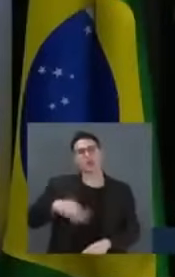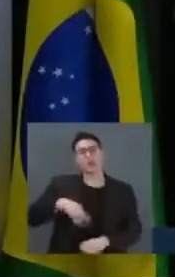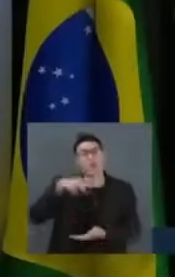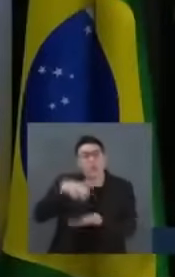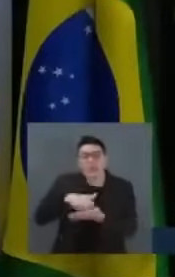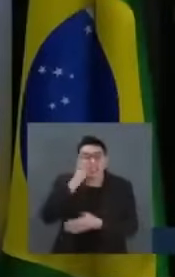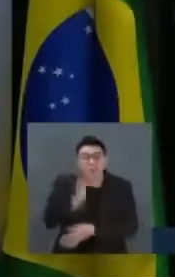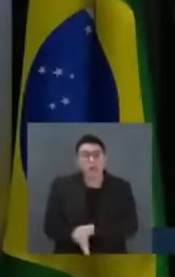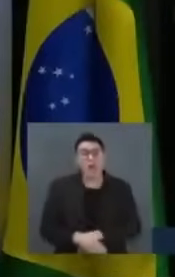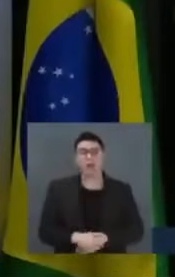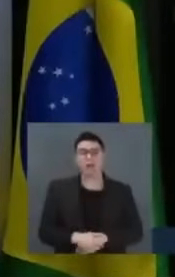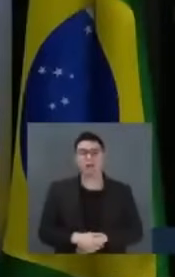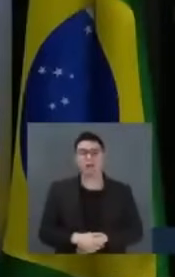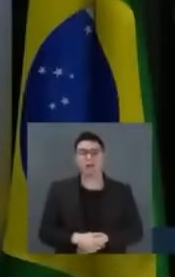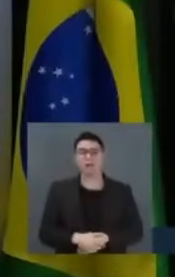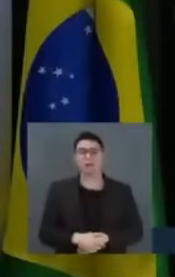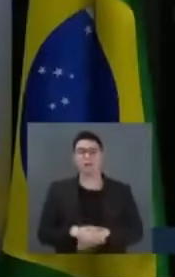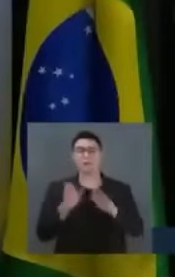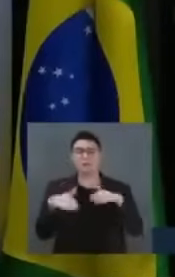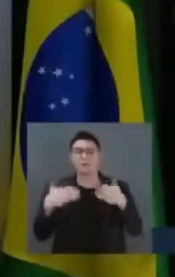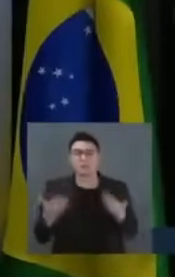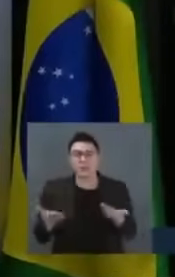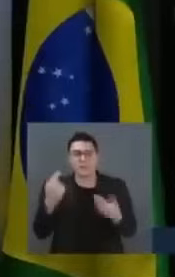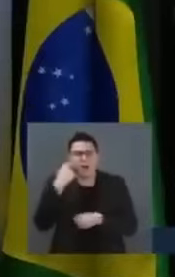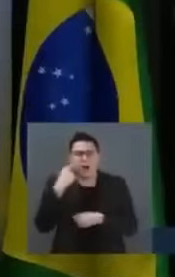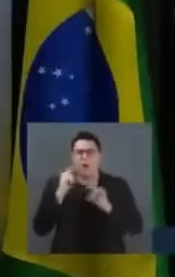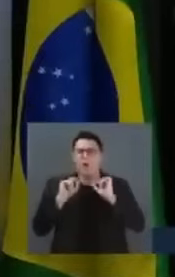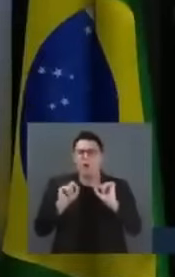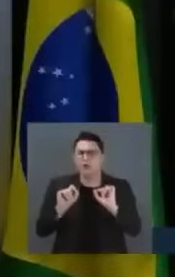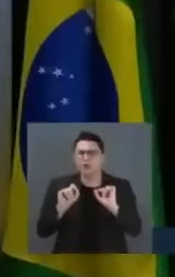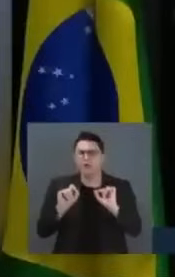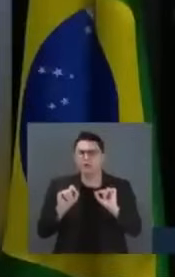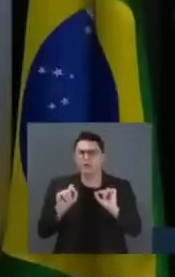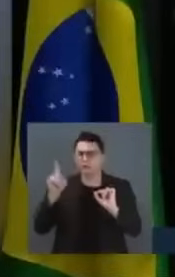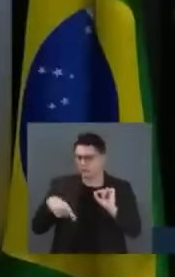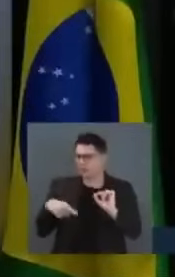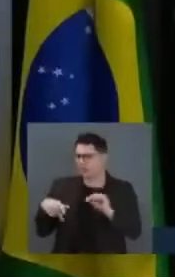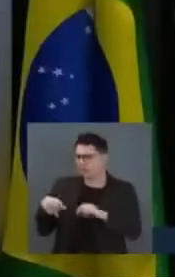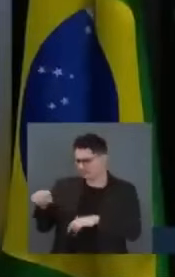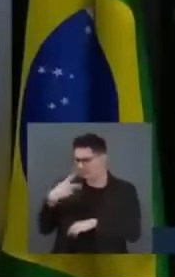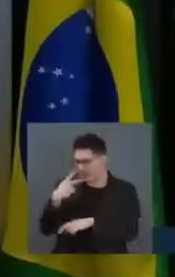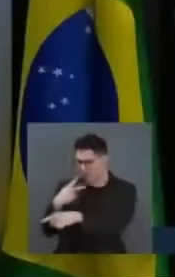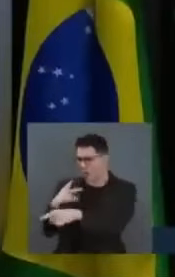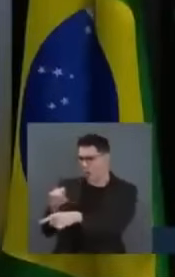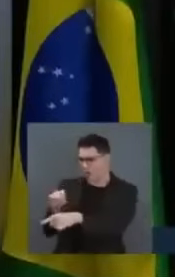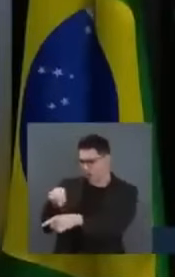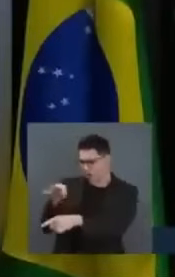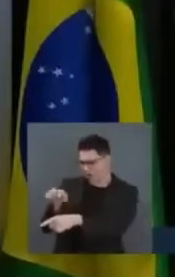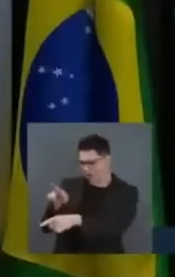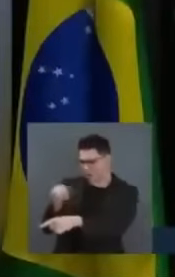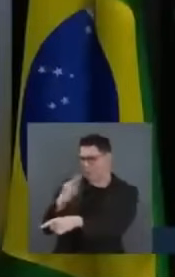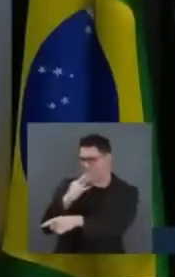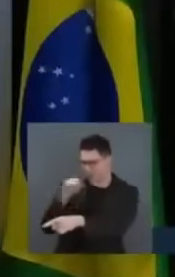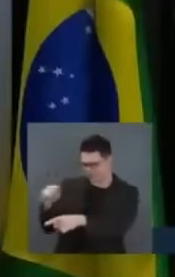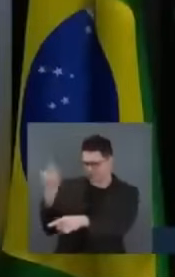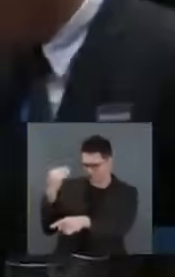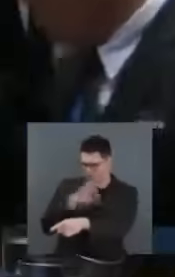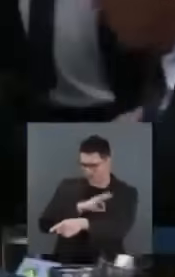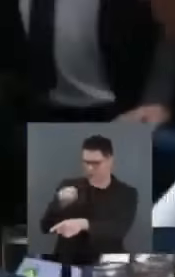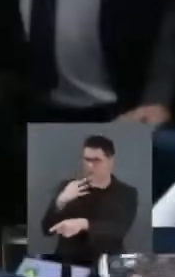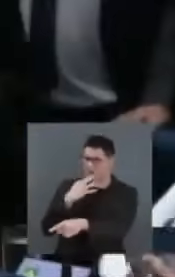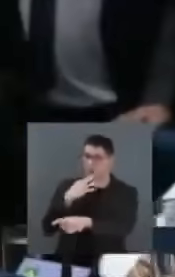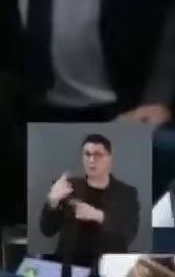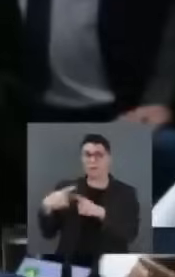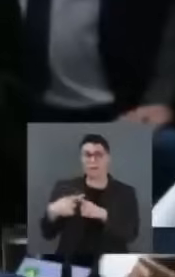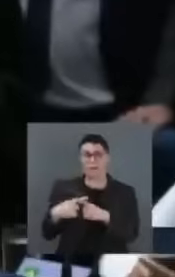pessoa. Então, a tecnicidade, Contarato, eu gosto de falar com quem é penalista, quem entende do que eu estou falando, porque parece